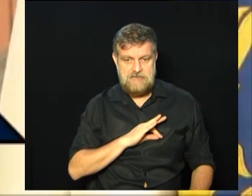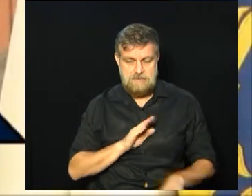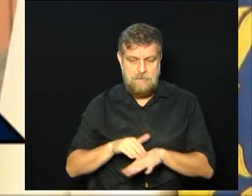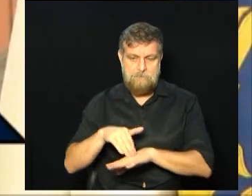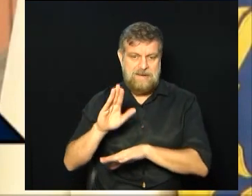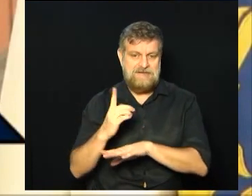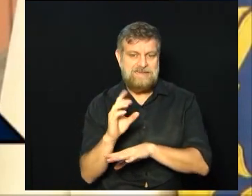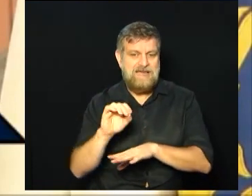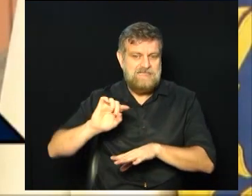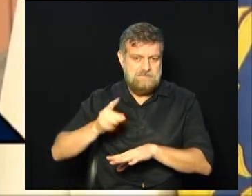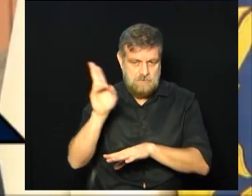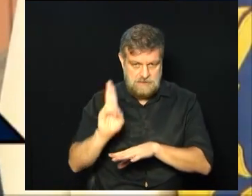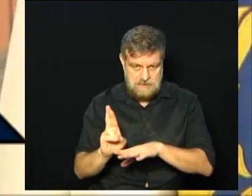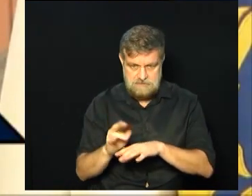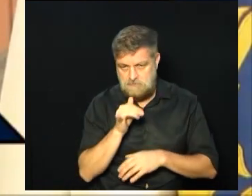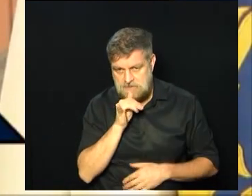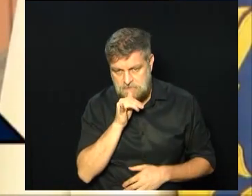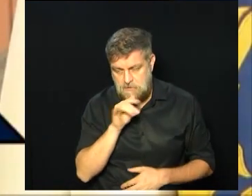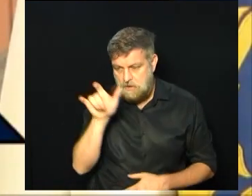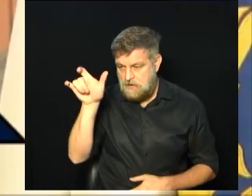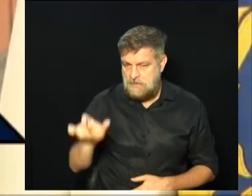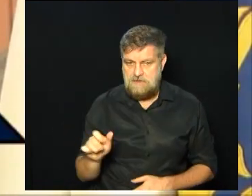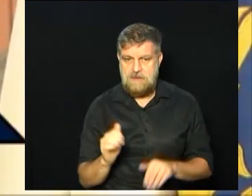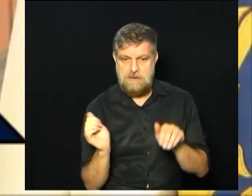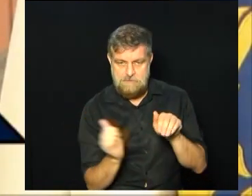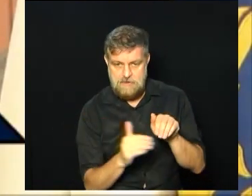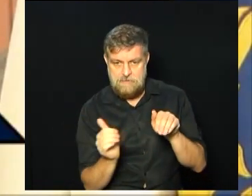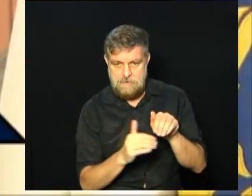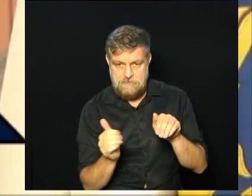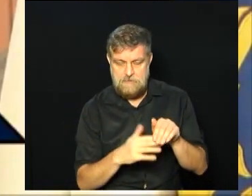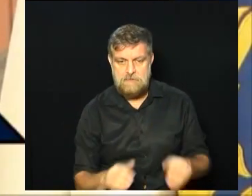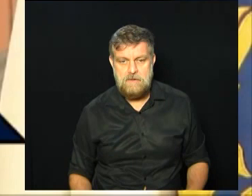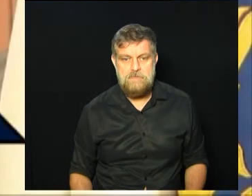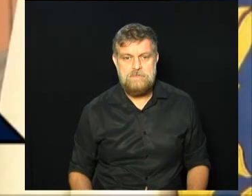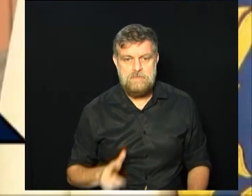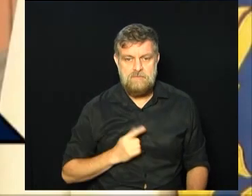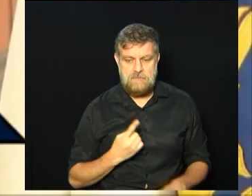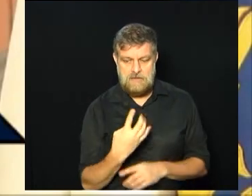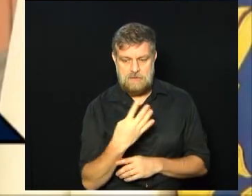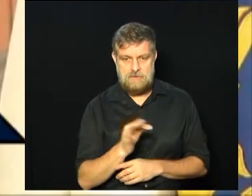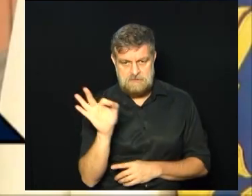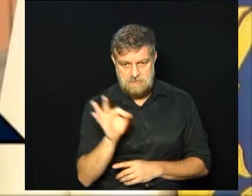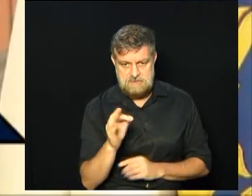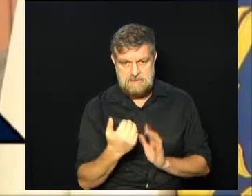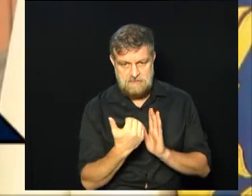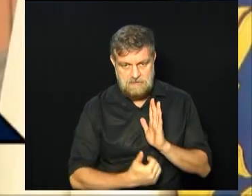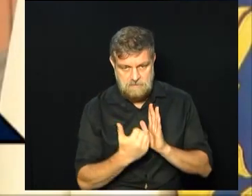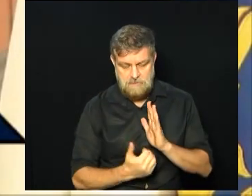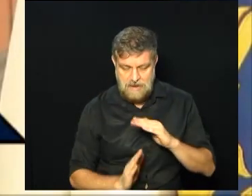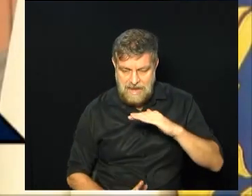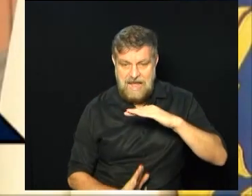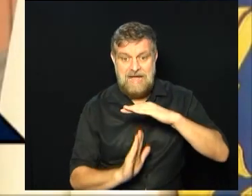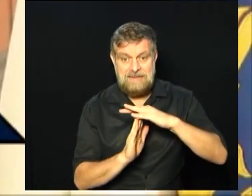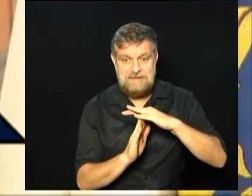R$ 10 mil, por exemplo, ele vai contribuir para o Camprev 14% até o